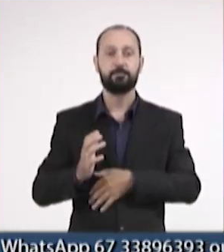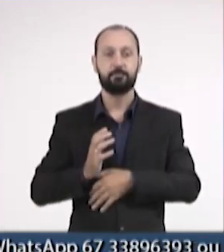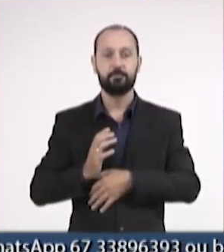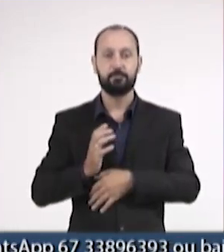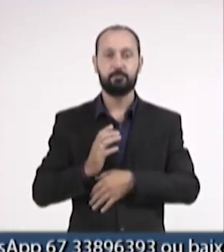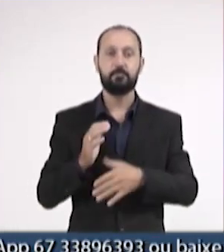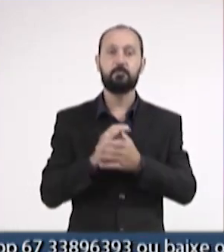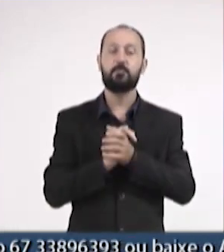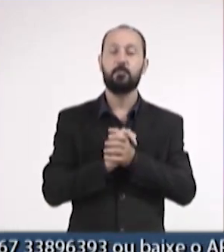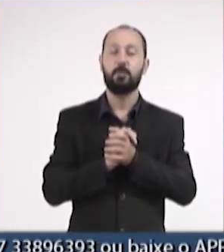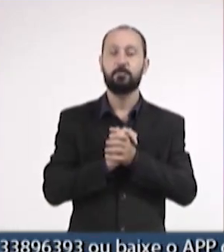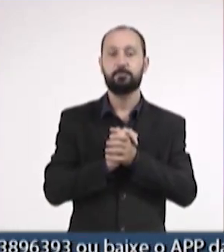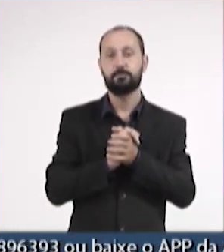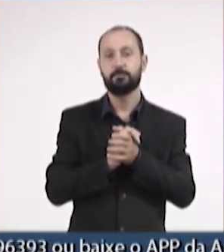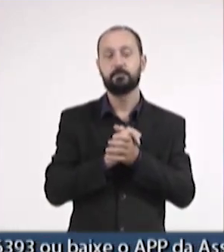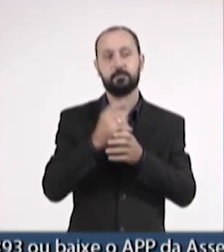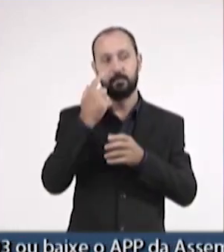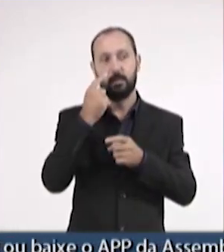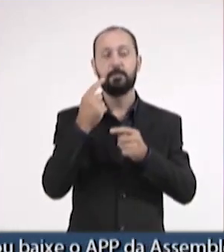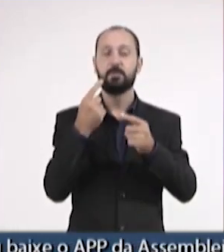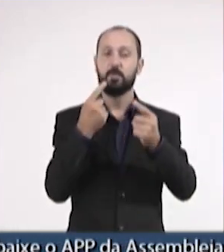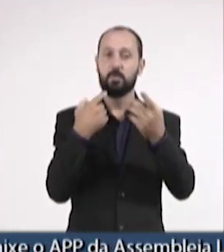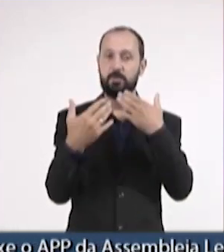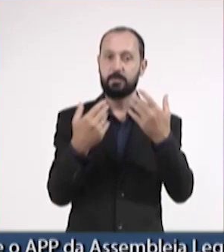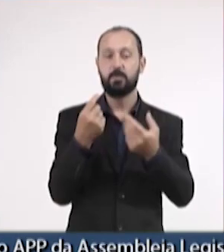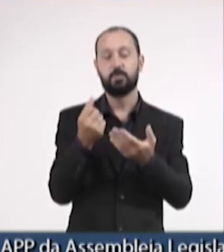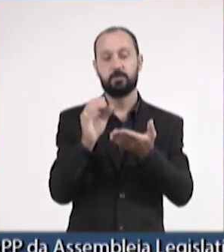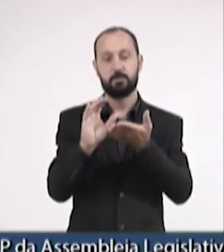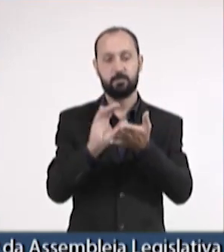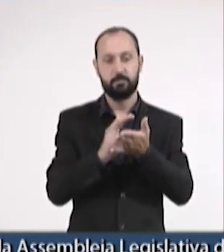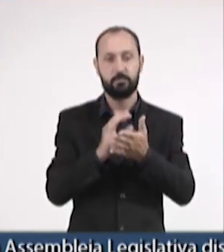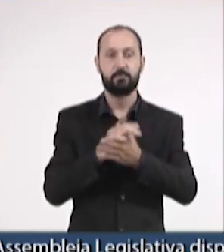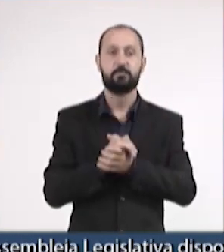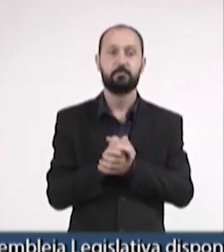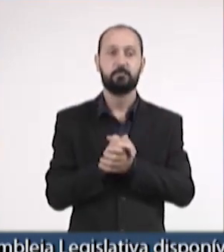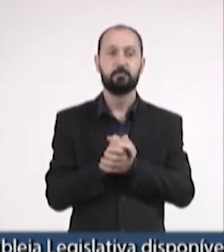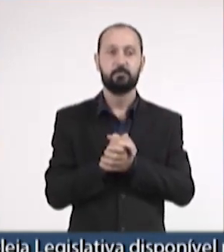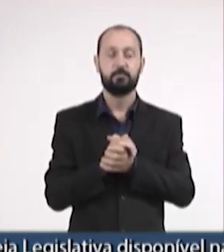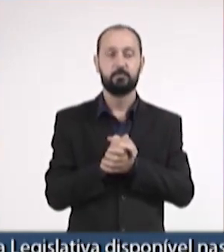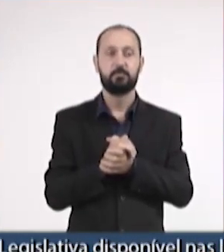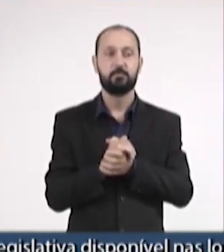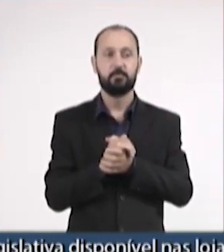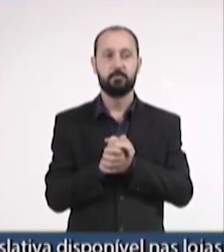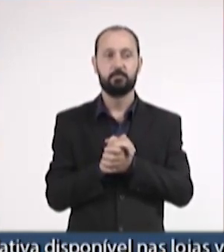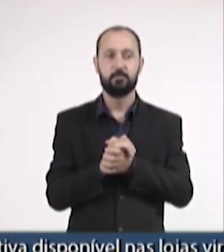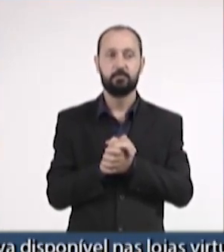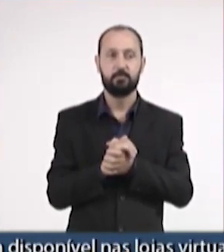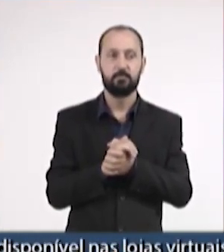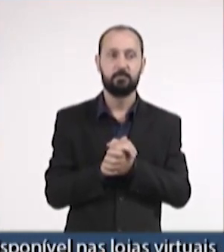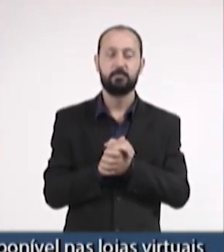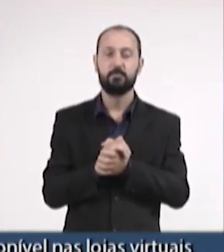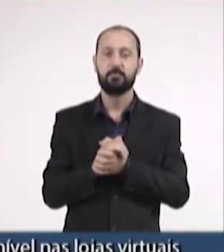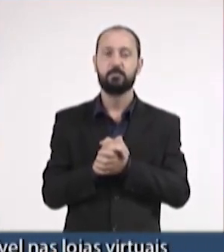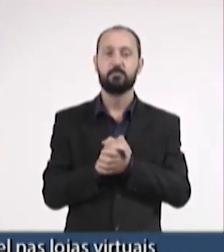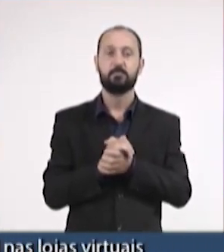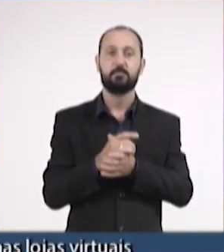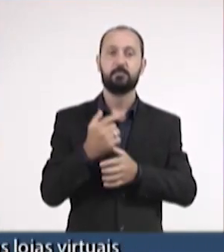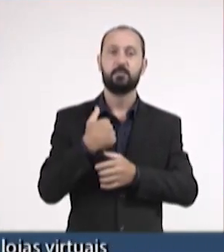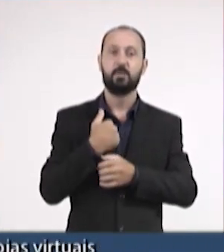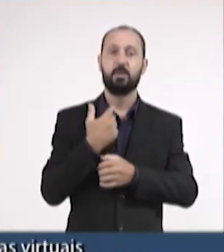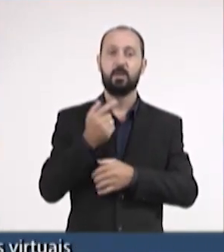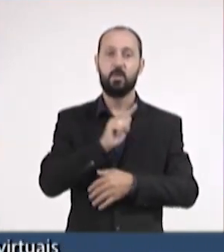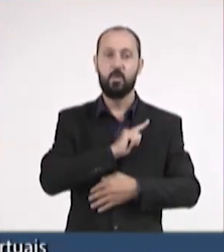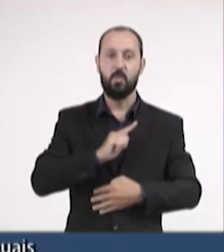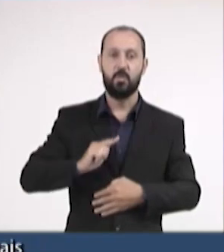que passa principalmente pelo debate do orçamento. Nós queremos dizer que nós não queremos